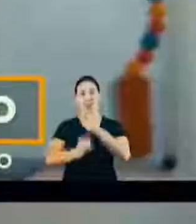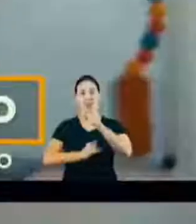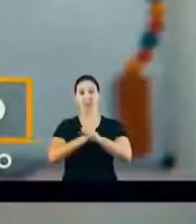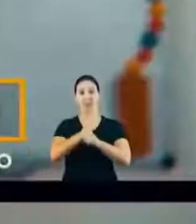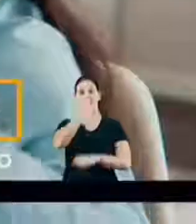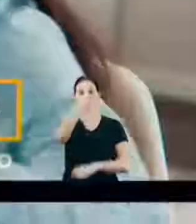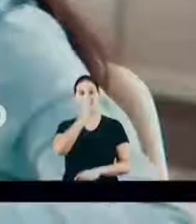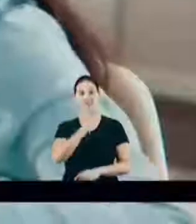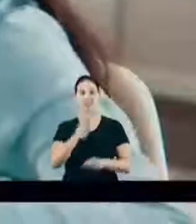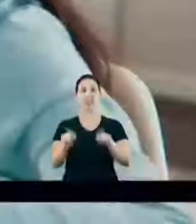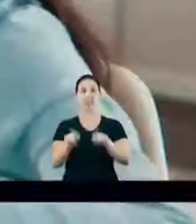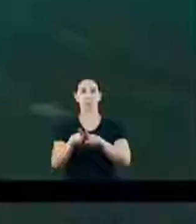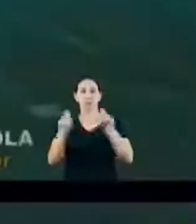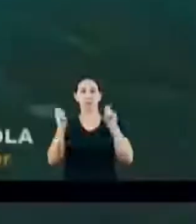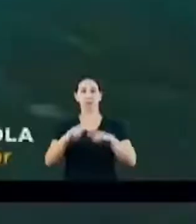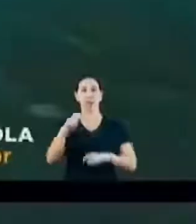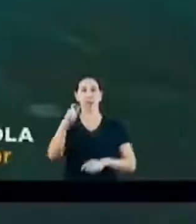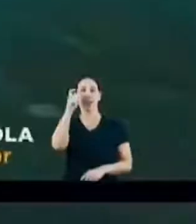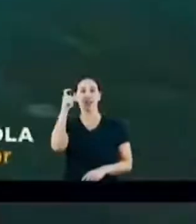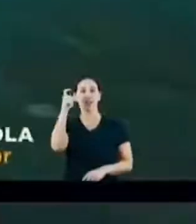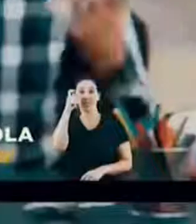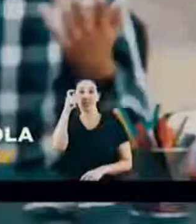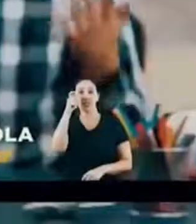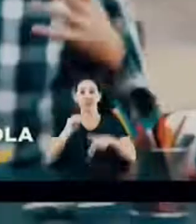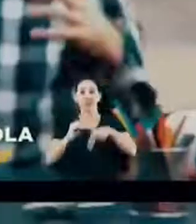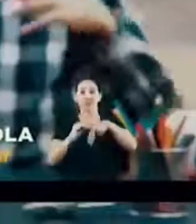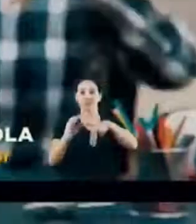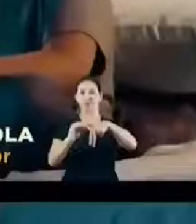e você ainda pode assistir às aulas ao vivo